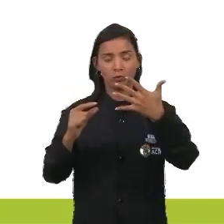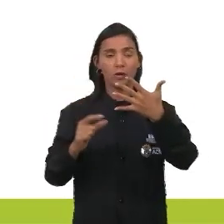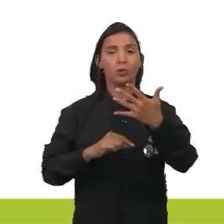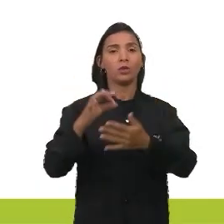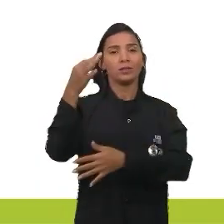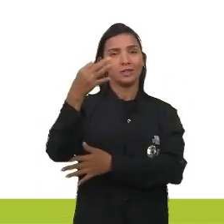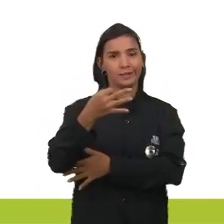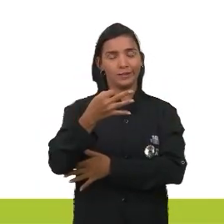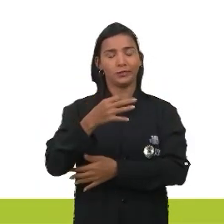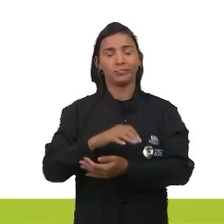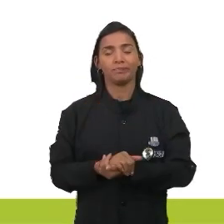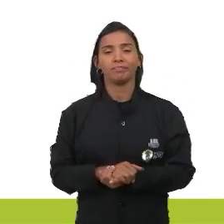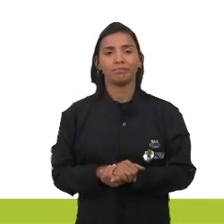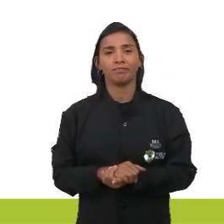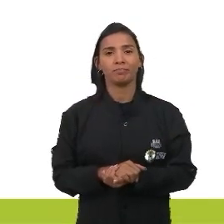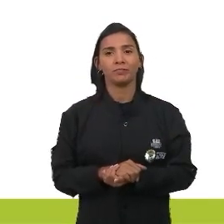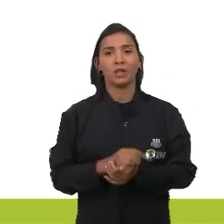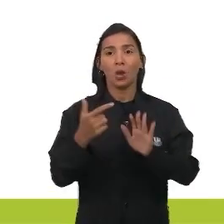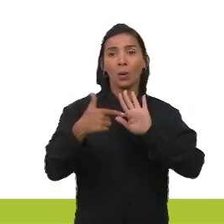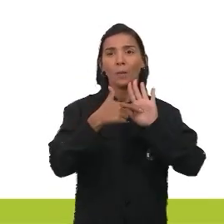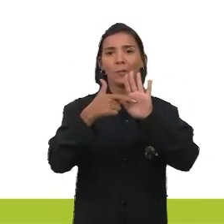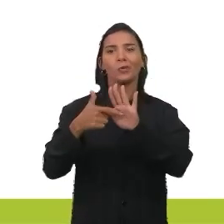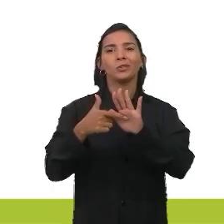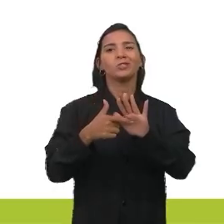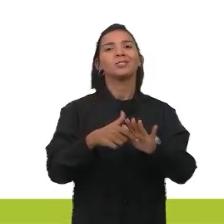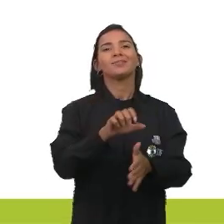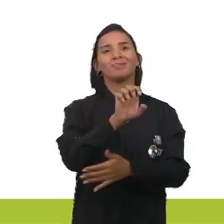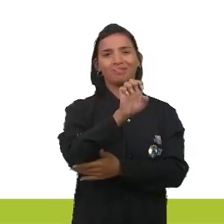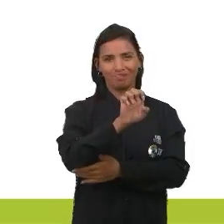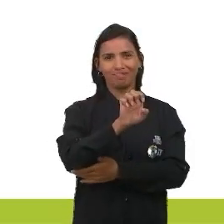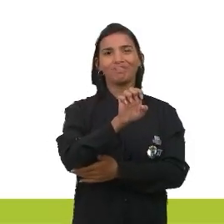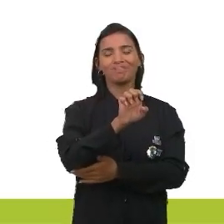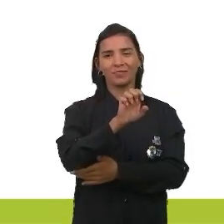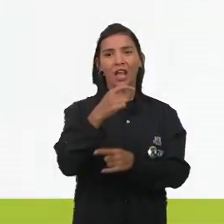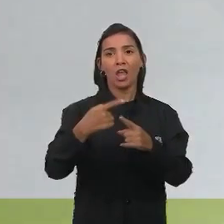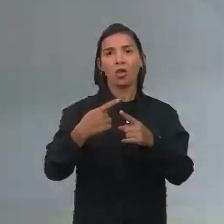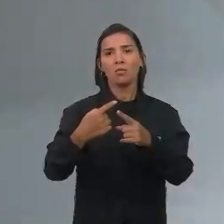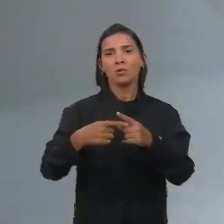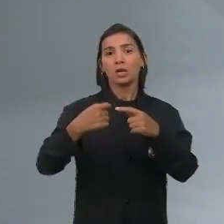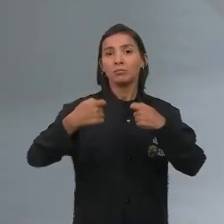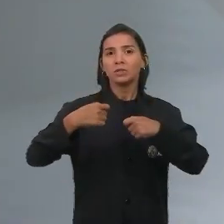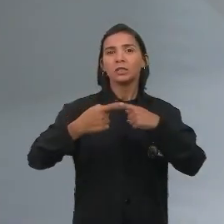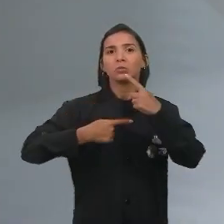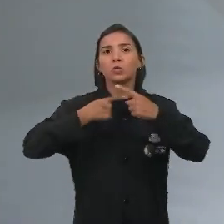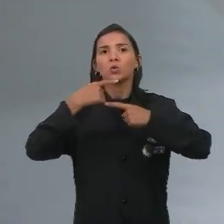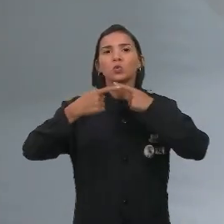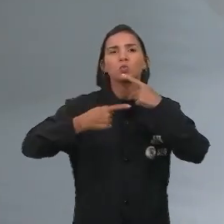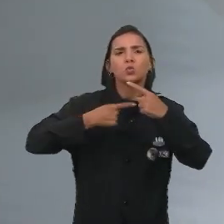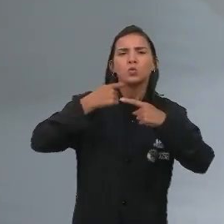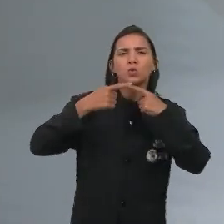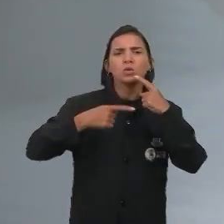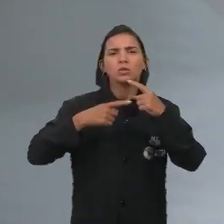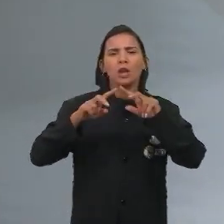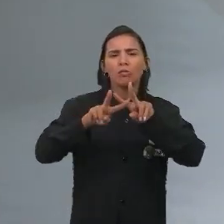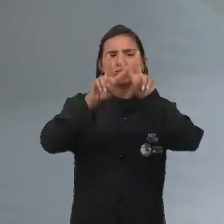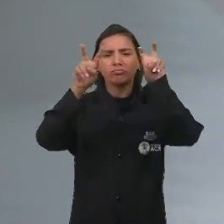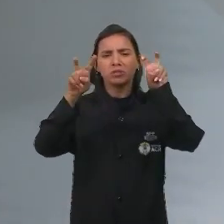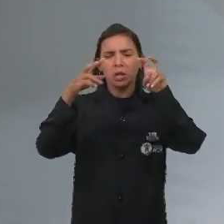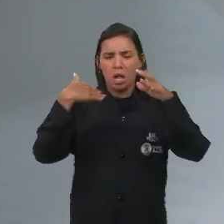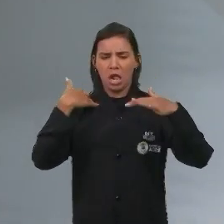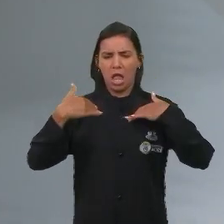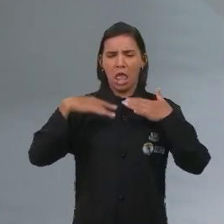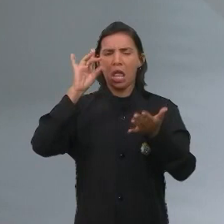Está expressa na letra E. Contestação dos estereótipos consolidados, ou seja, quando é citado